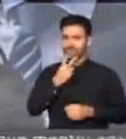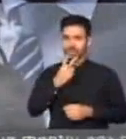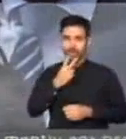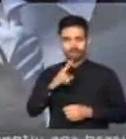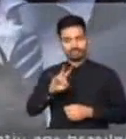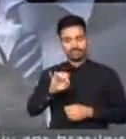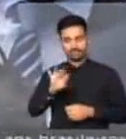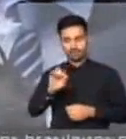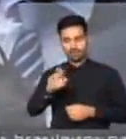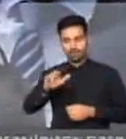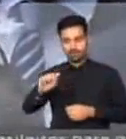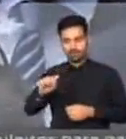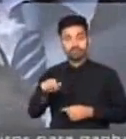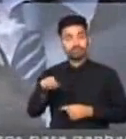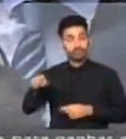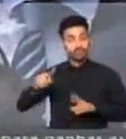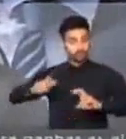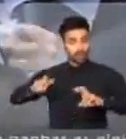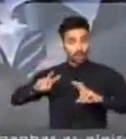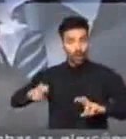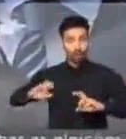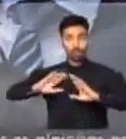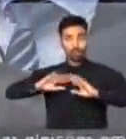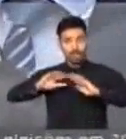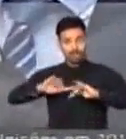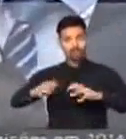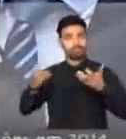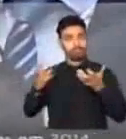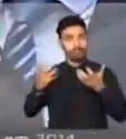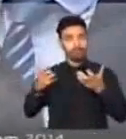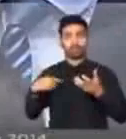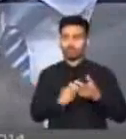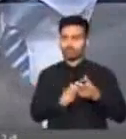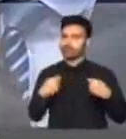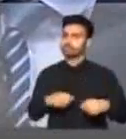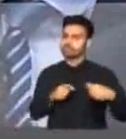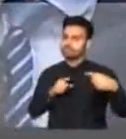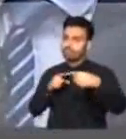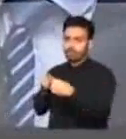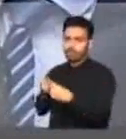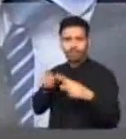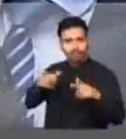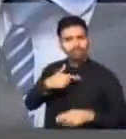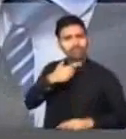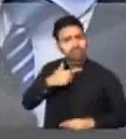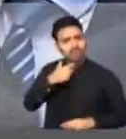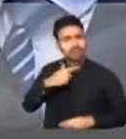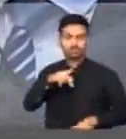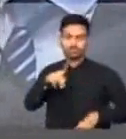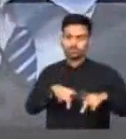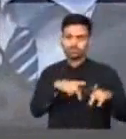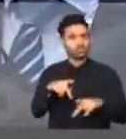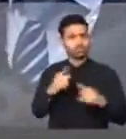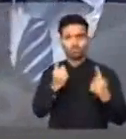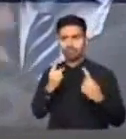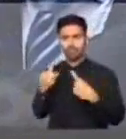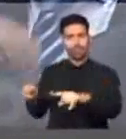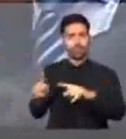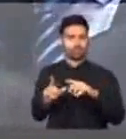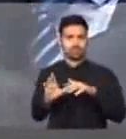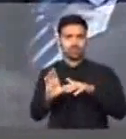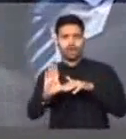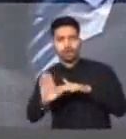que nos cobra, nos exige e nos chama para respondermos afirmativamente contra a corrupção,